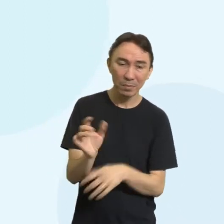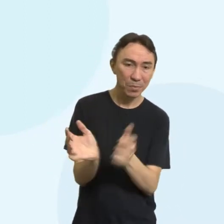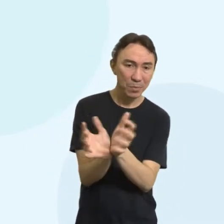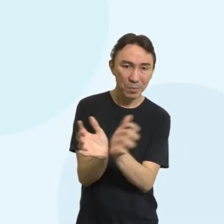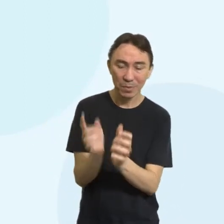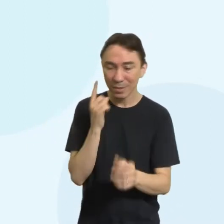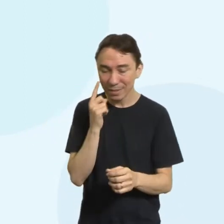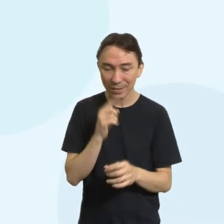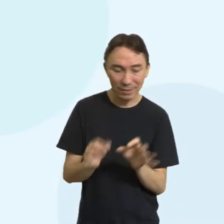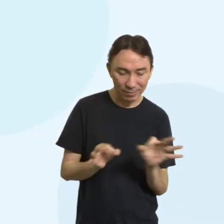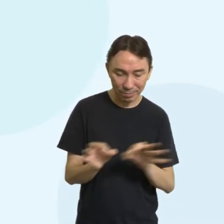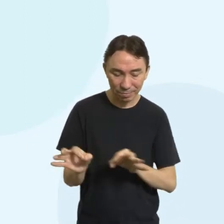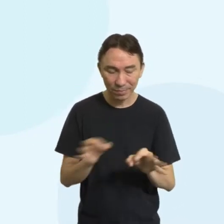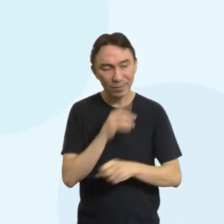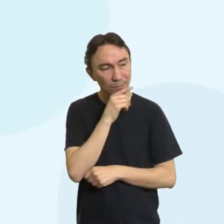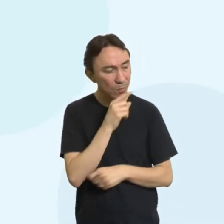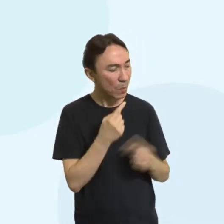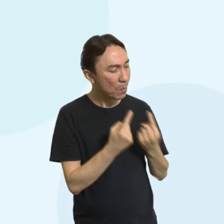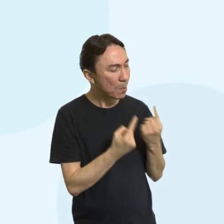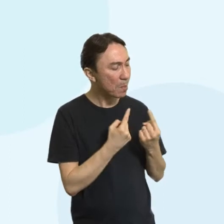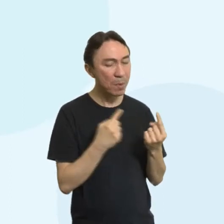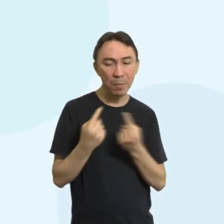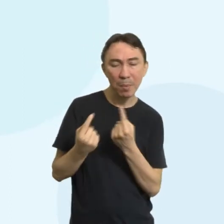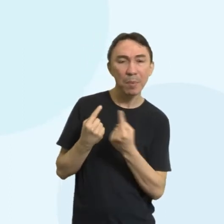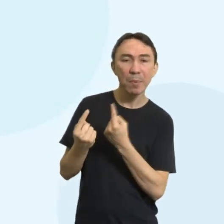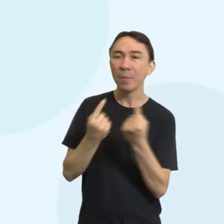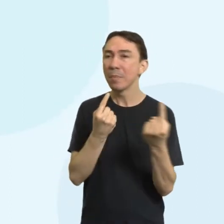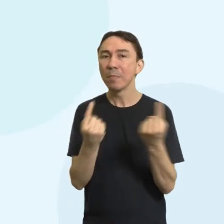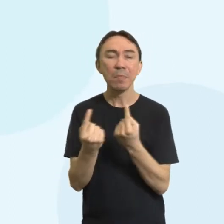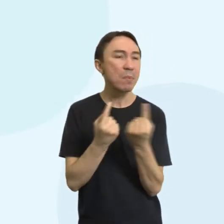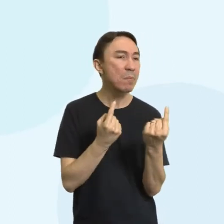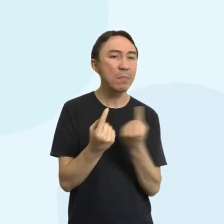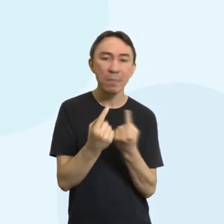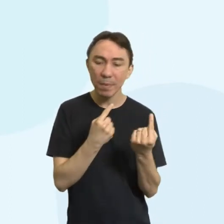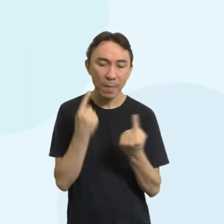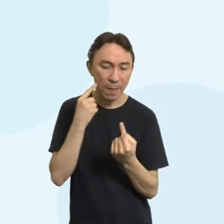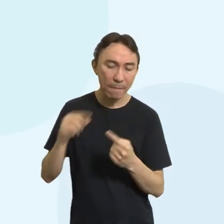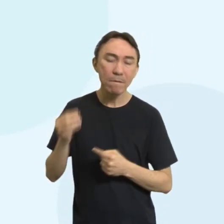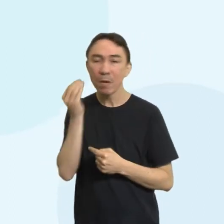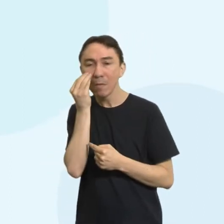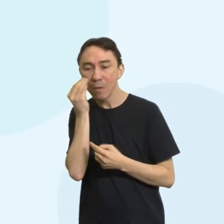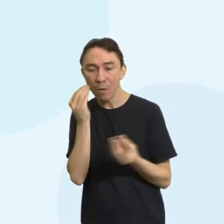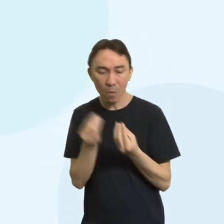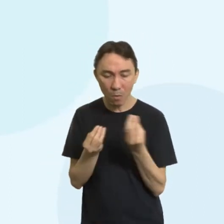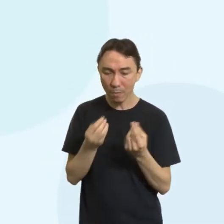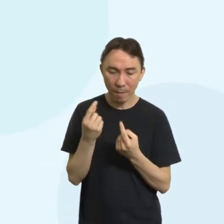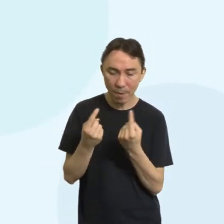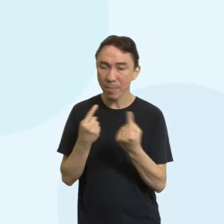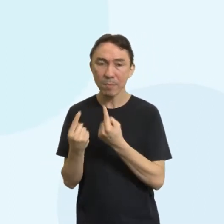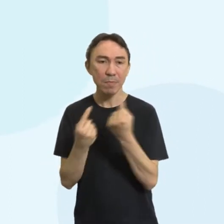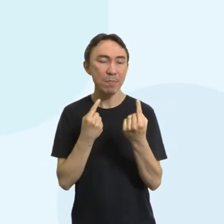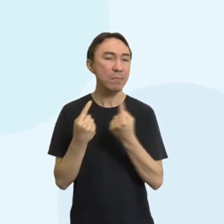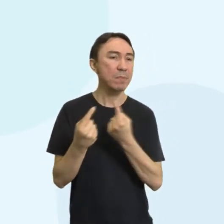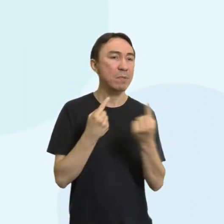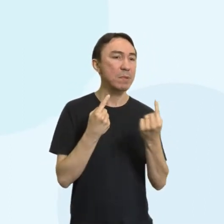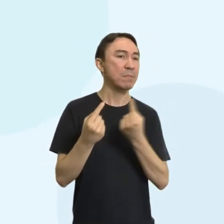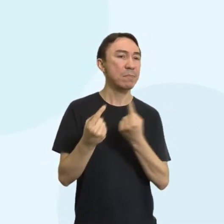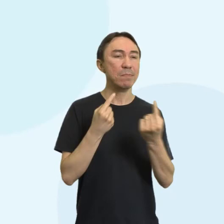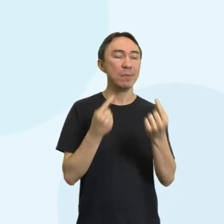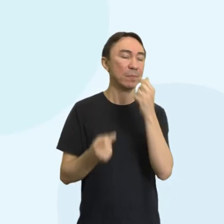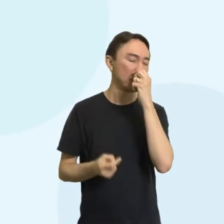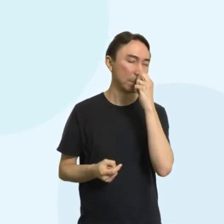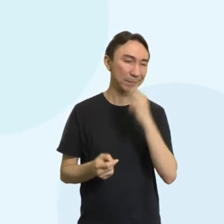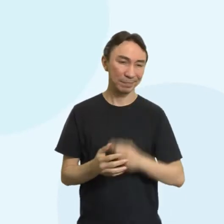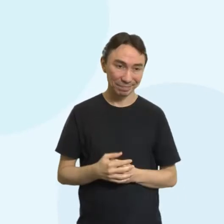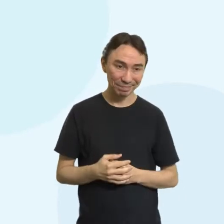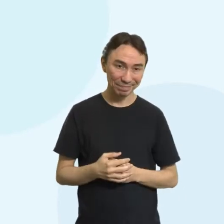um debate relacionado ao experimento e à construção do conhecimento científico. Pensando nisso, eu